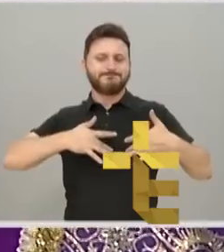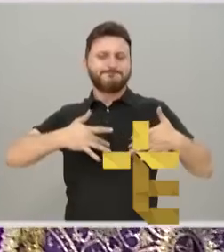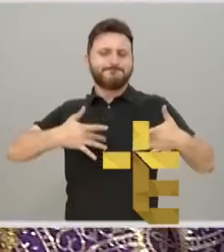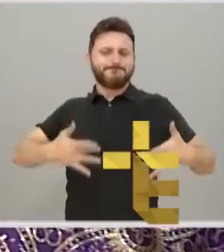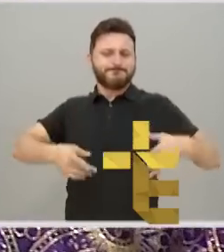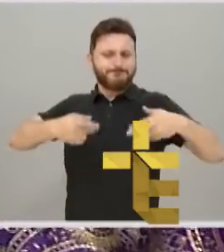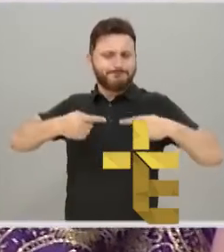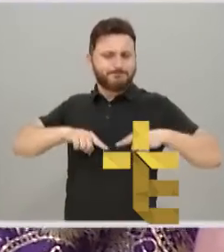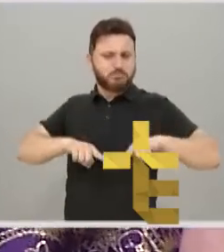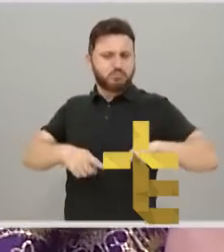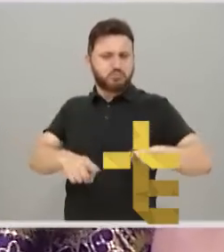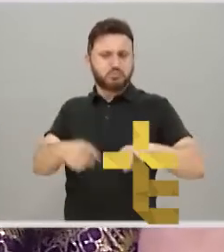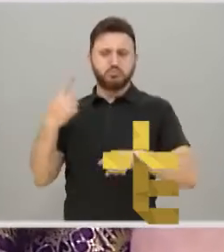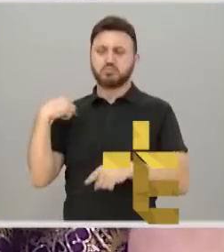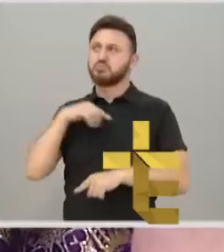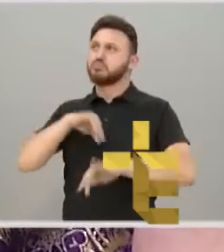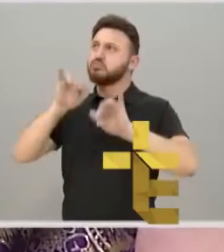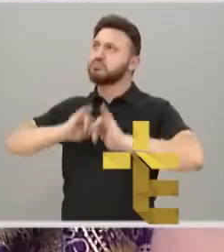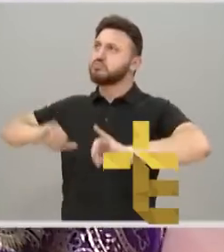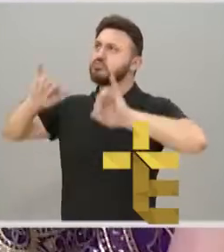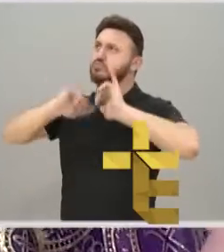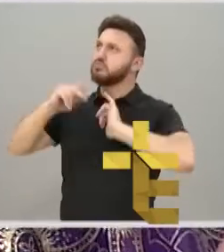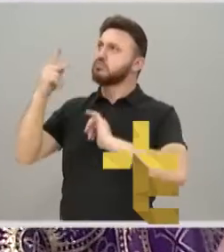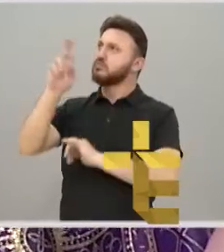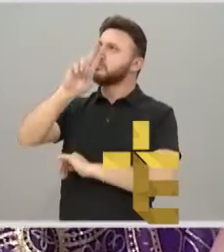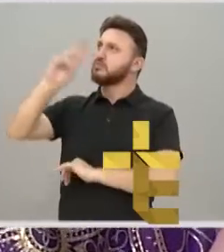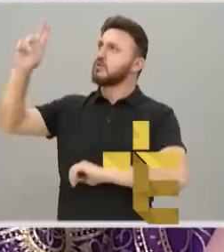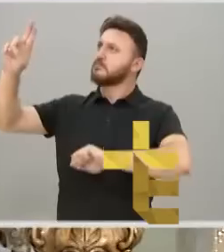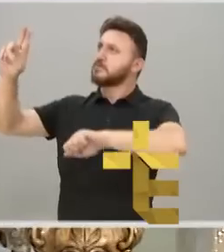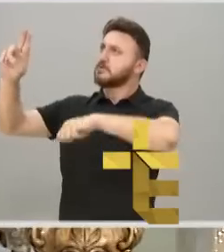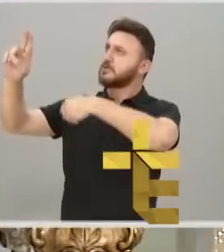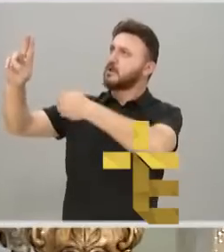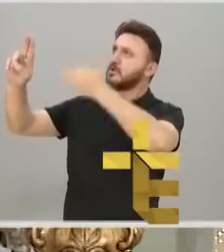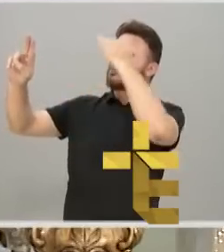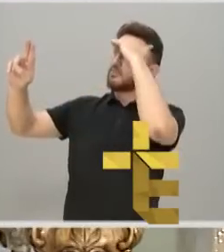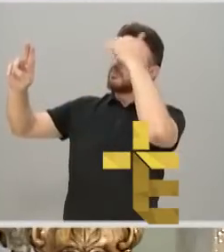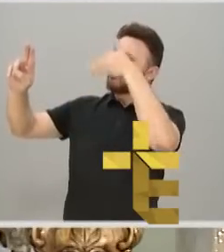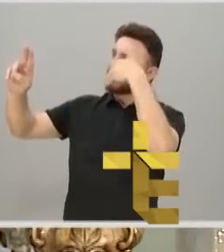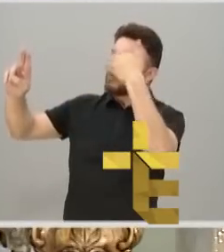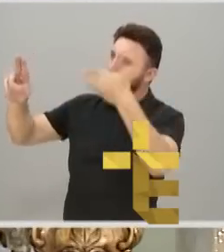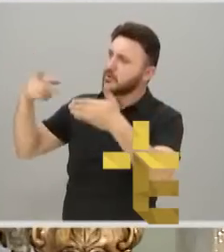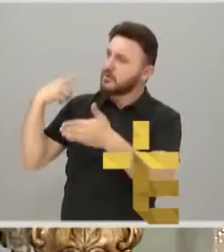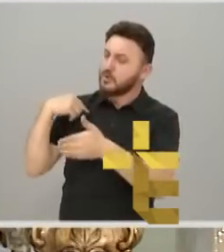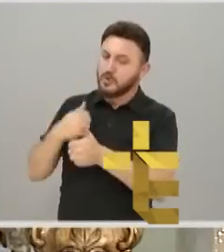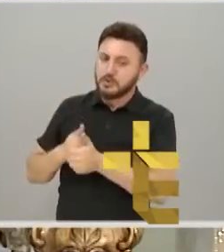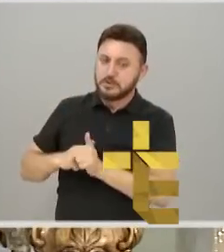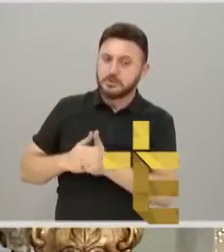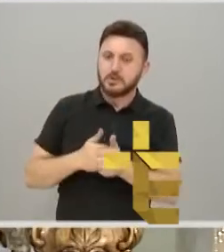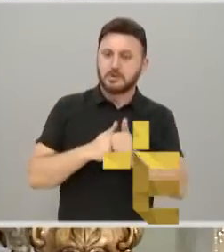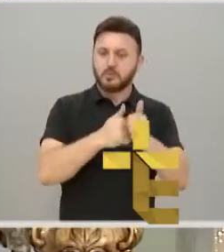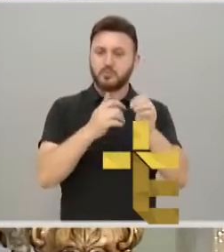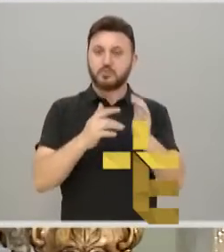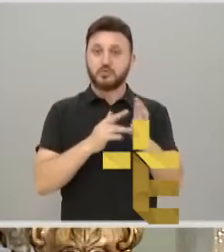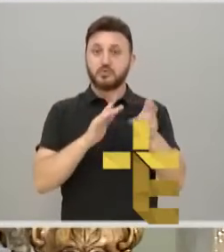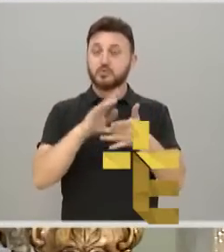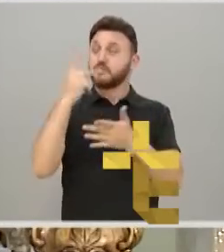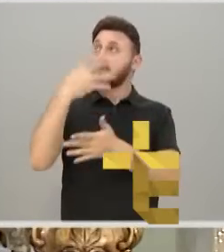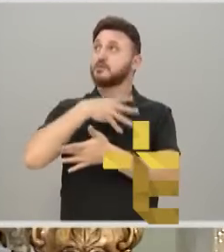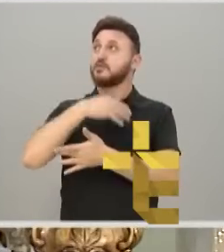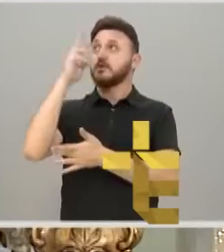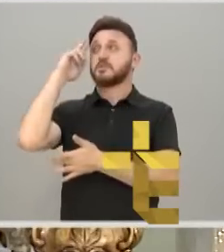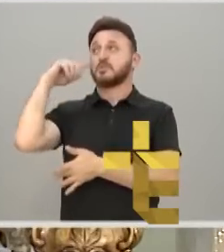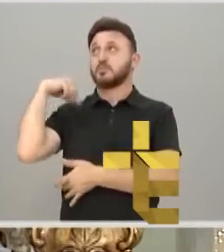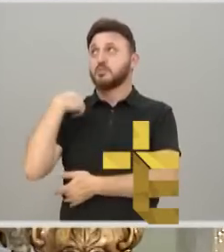Pai, bendizer vosso nome enquanto caminhamos para a Páscoa, seguindo as pegadas de Jesus Cristo, vosso Filho e